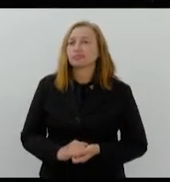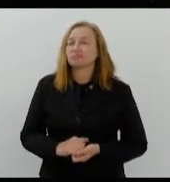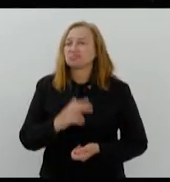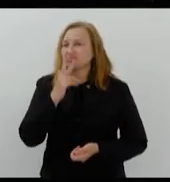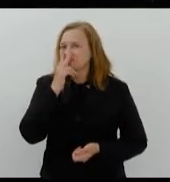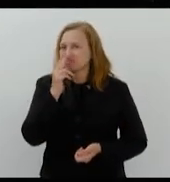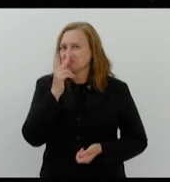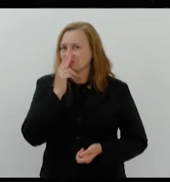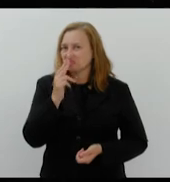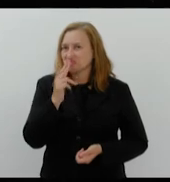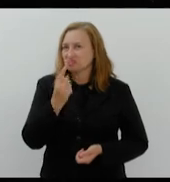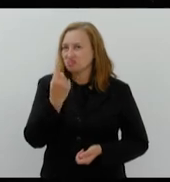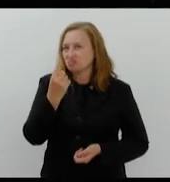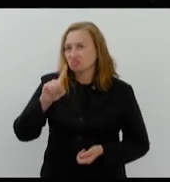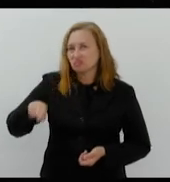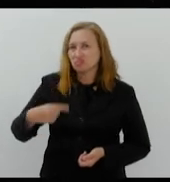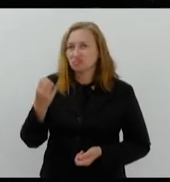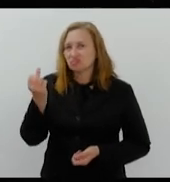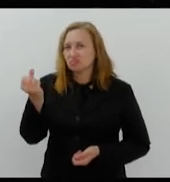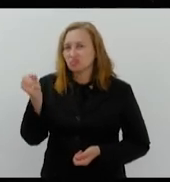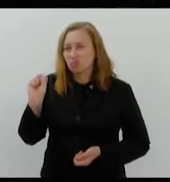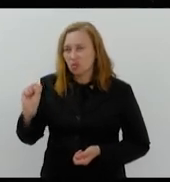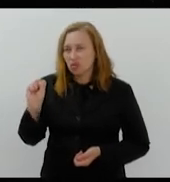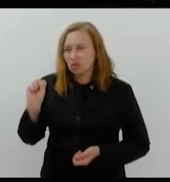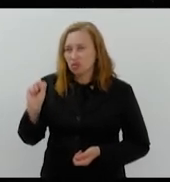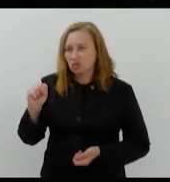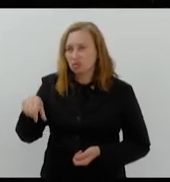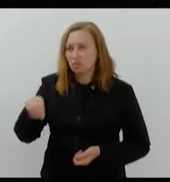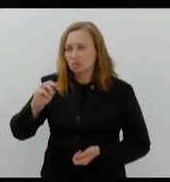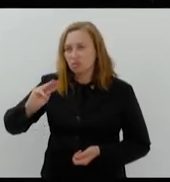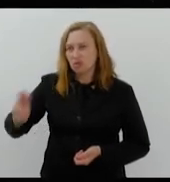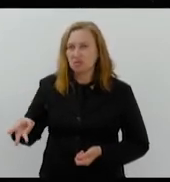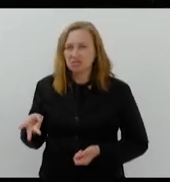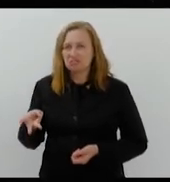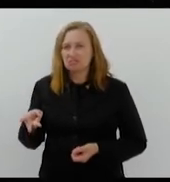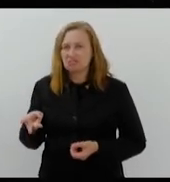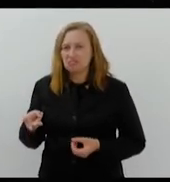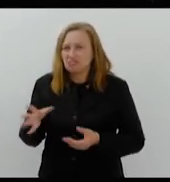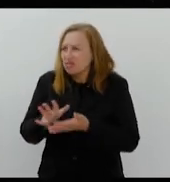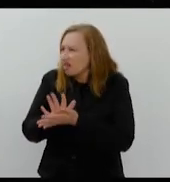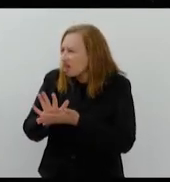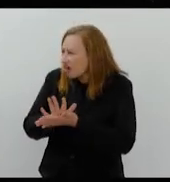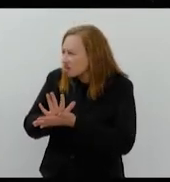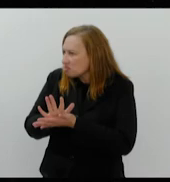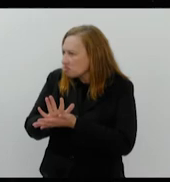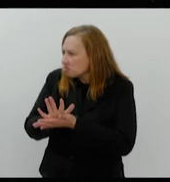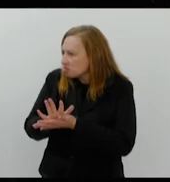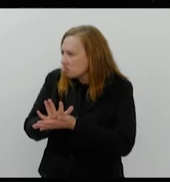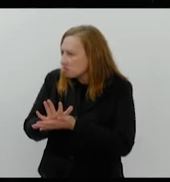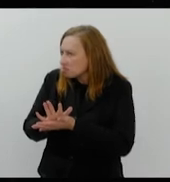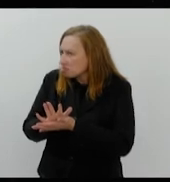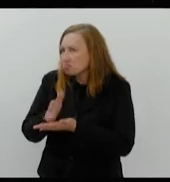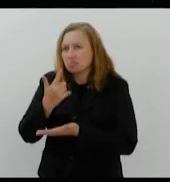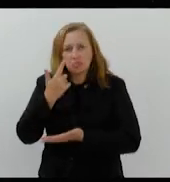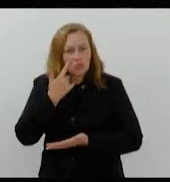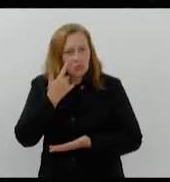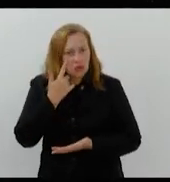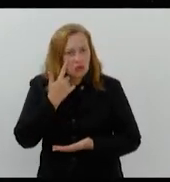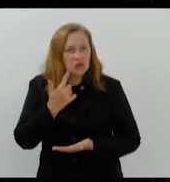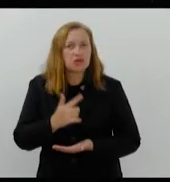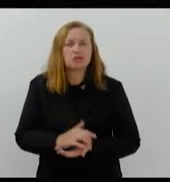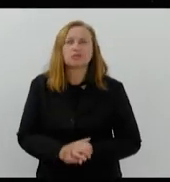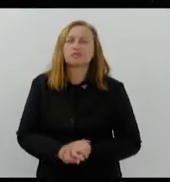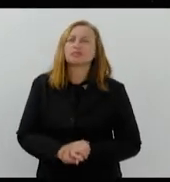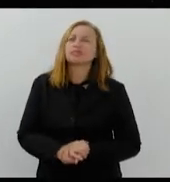Parece que 1,8 bilhões não é nada. Vamos lá, não paro